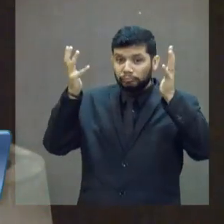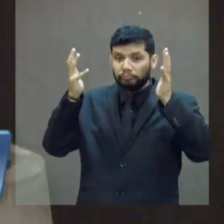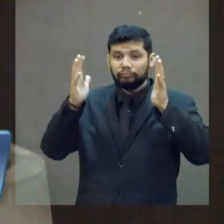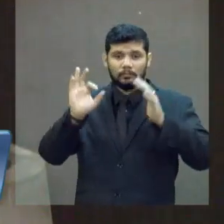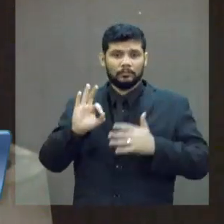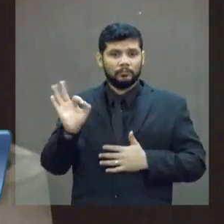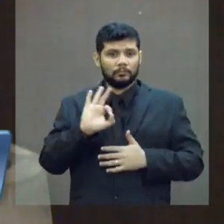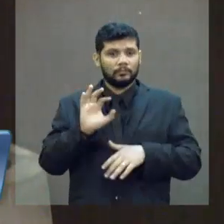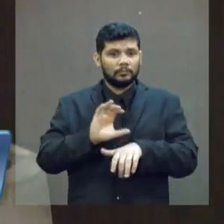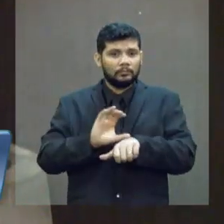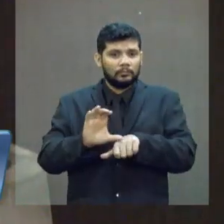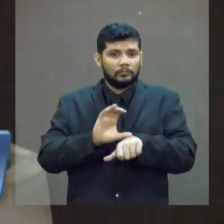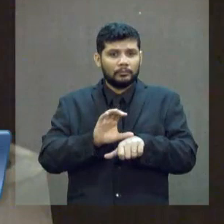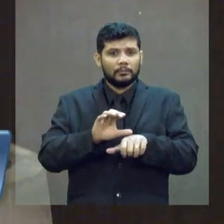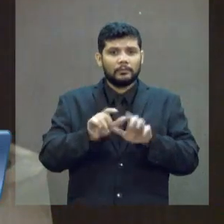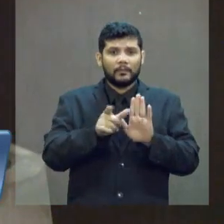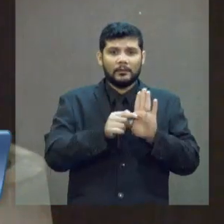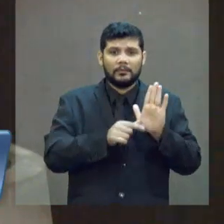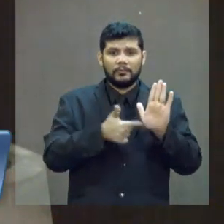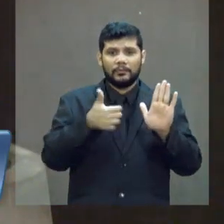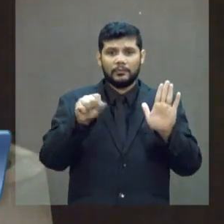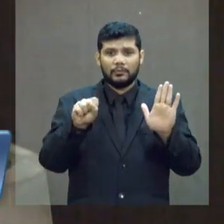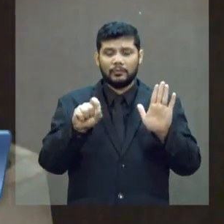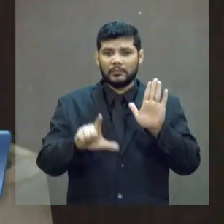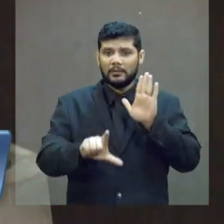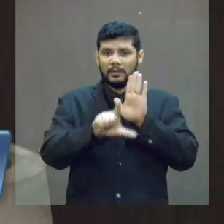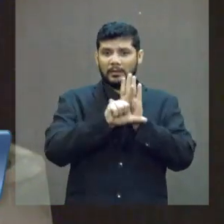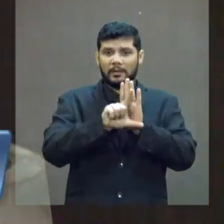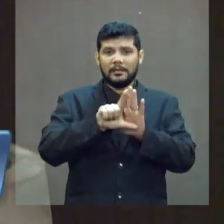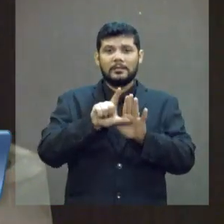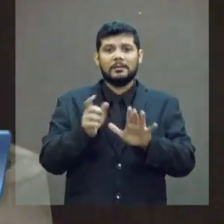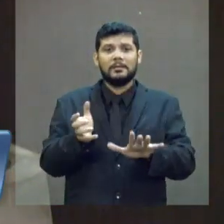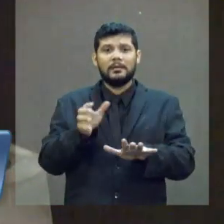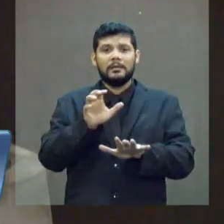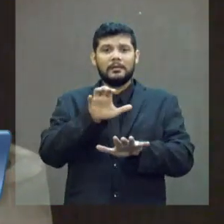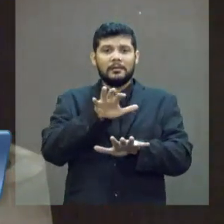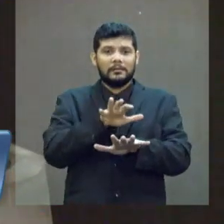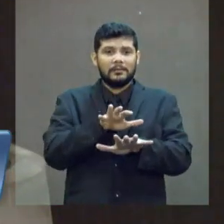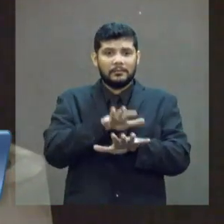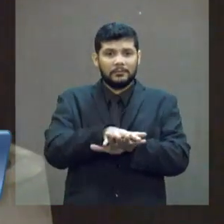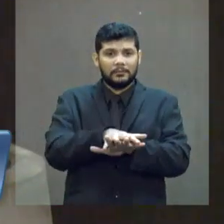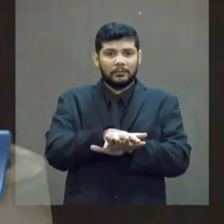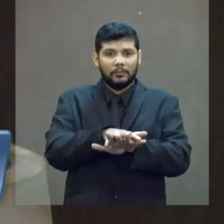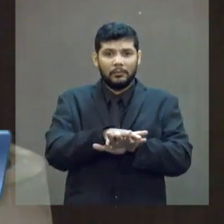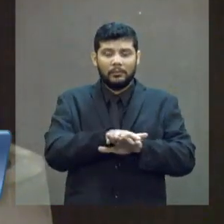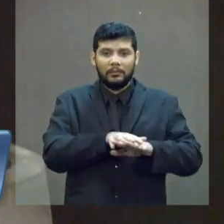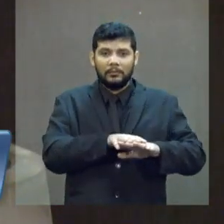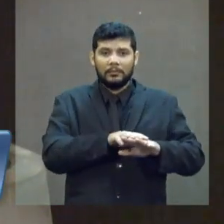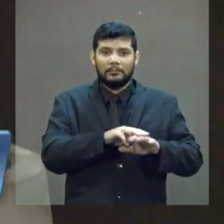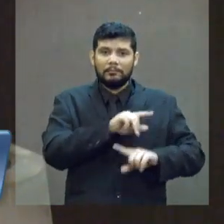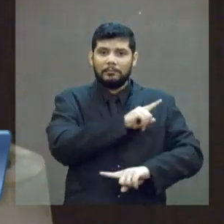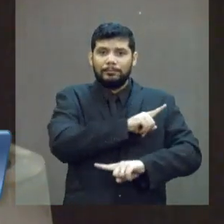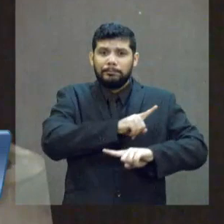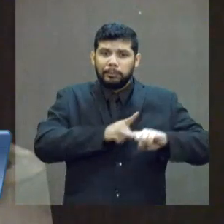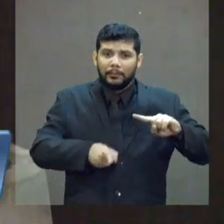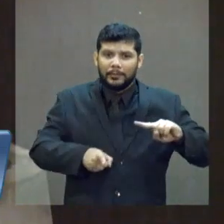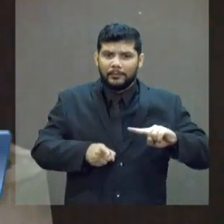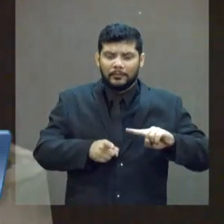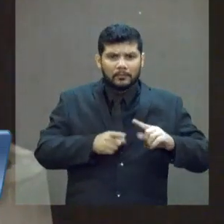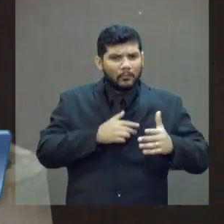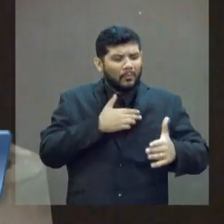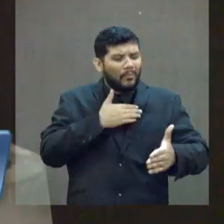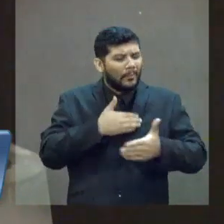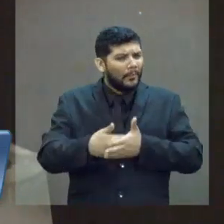sobre a constitucionalidade do artigo 28 da Lei Brasileira de Inclusão, que é aquele artigo que proíbe qualquer